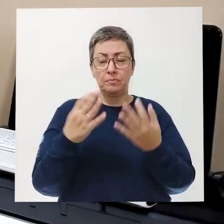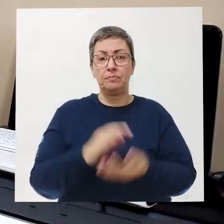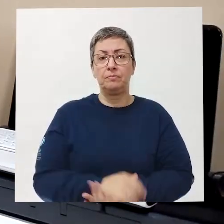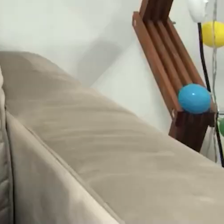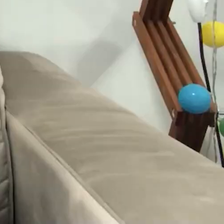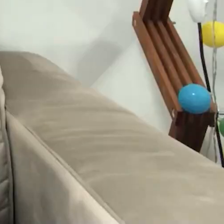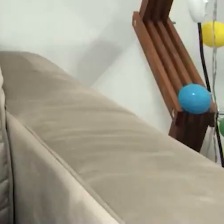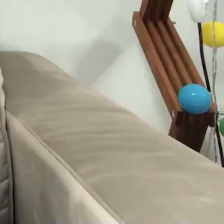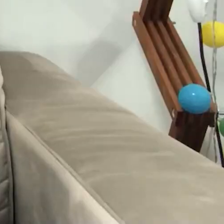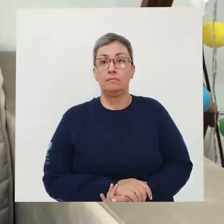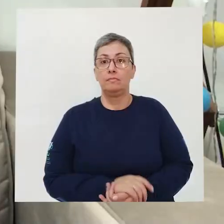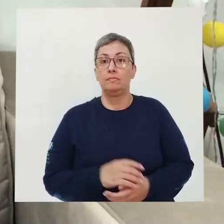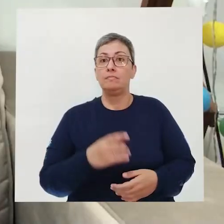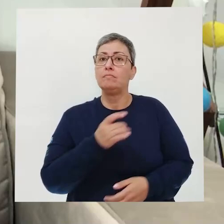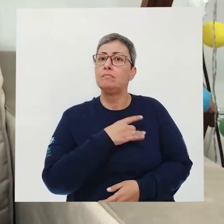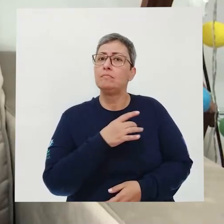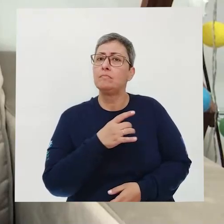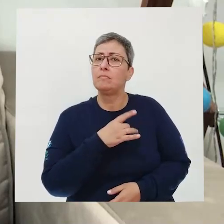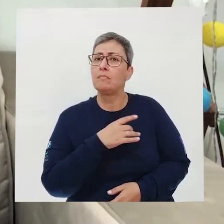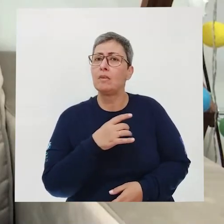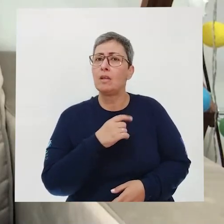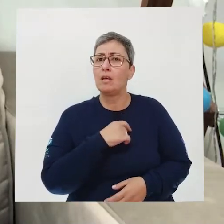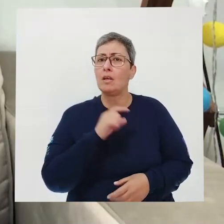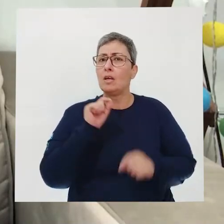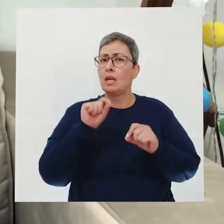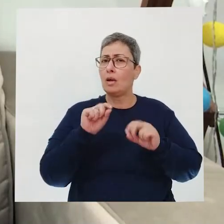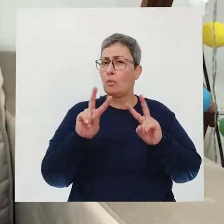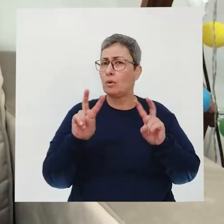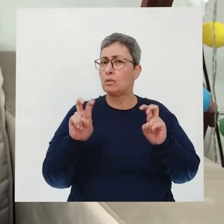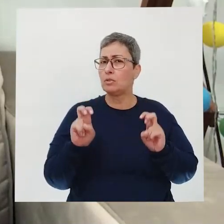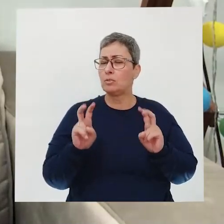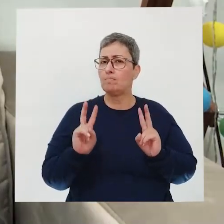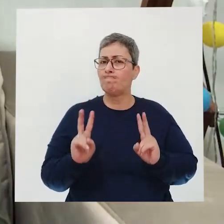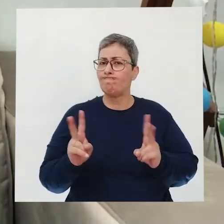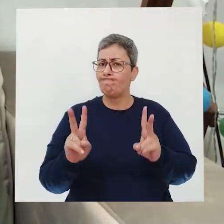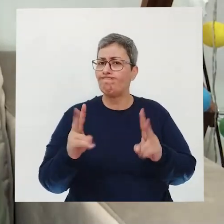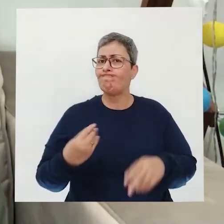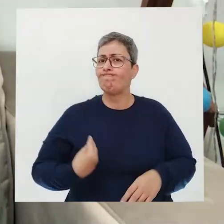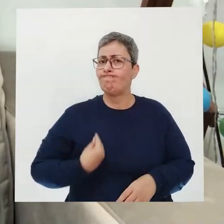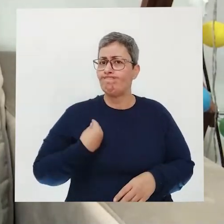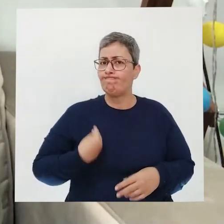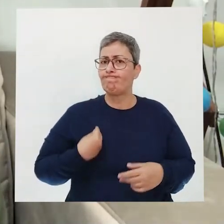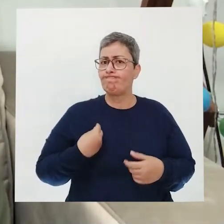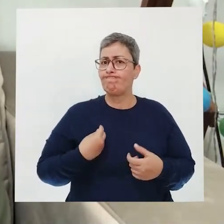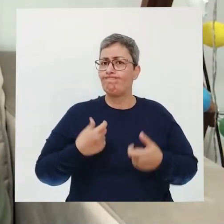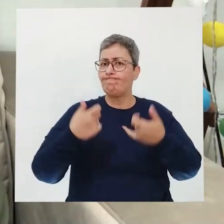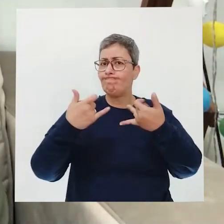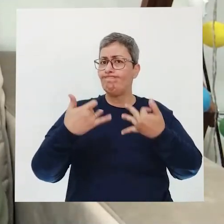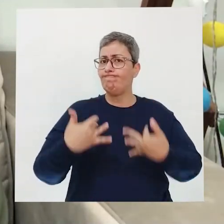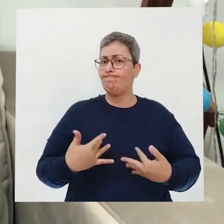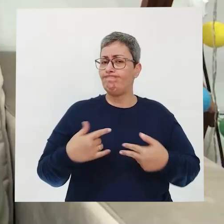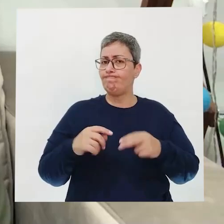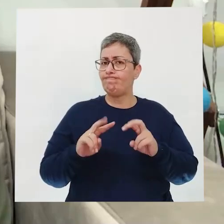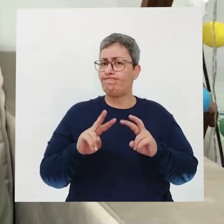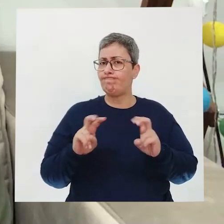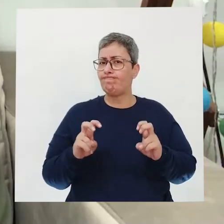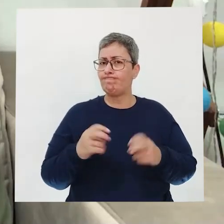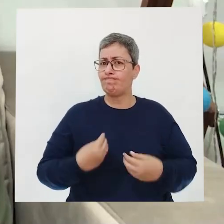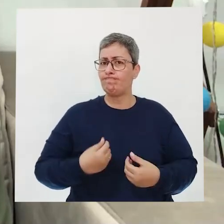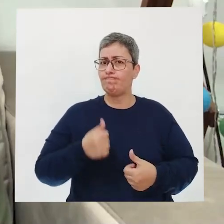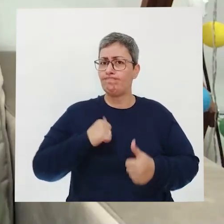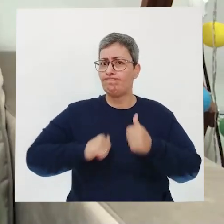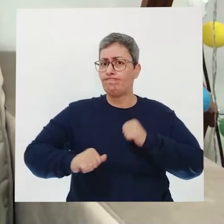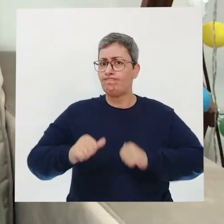aí. Medo. Esse é um assunto sempre presente quando a gente fala de ansiedade, né? Até